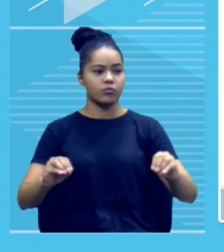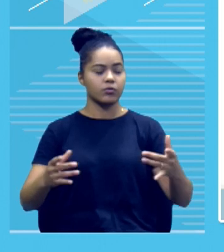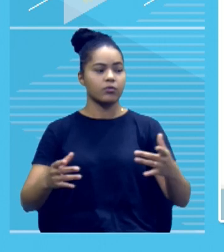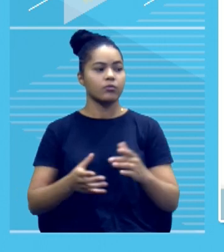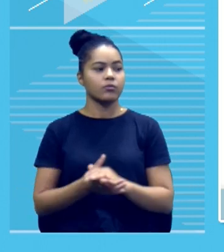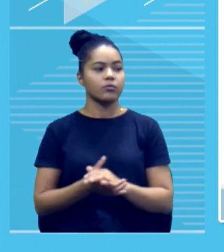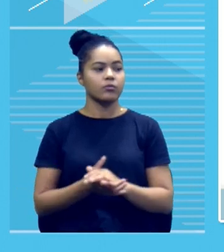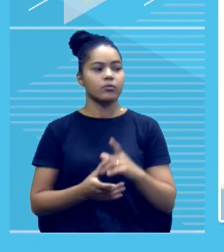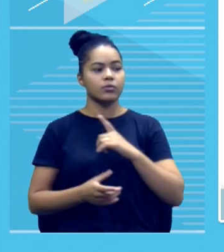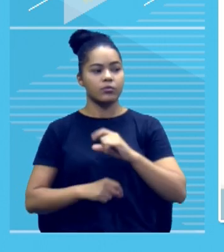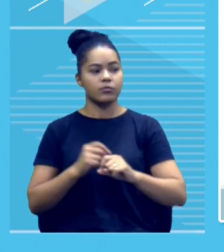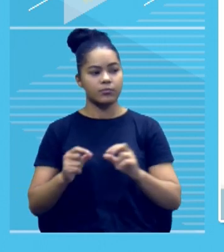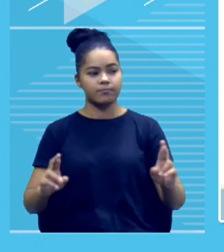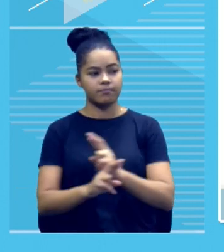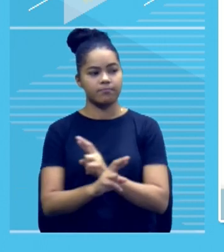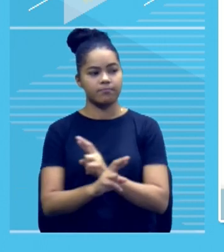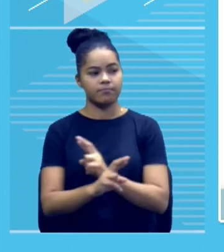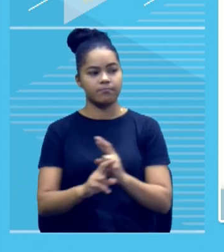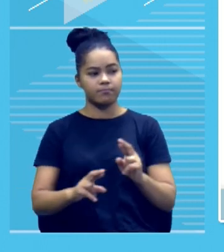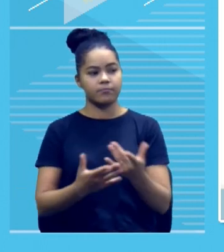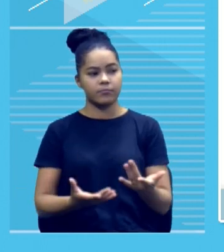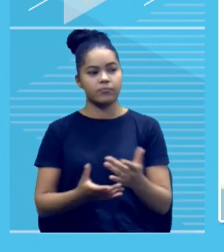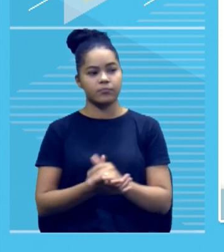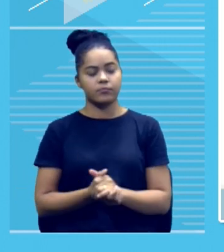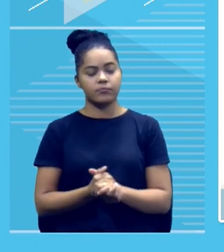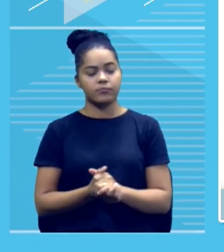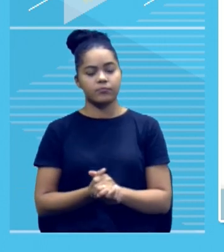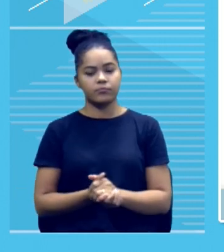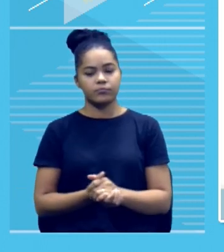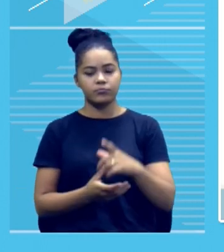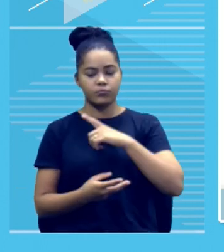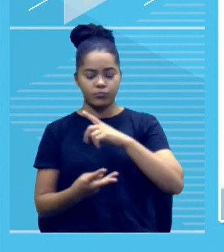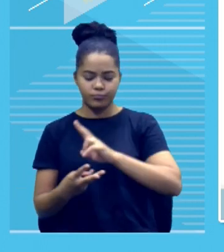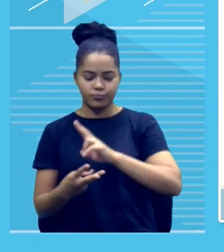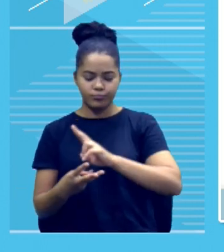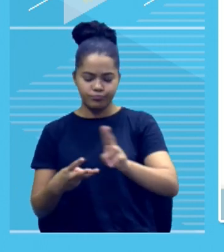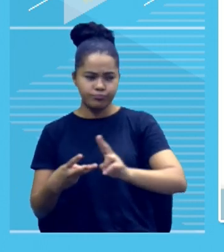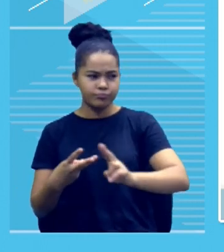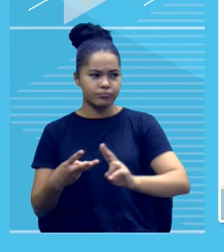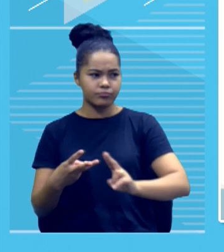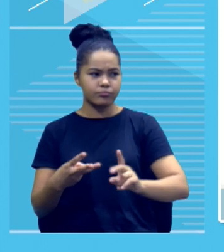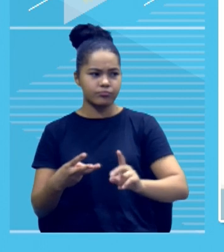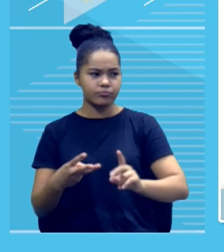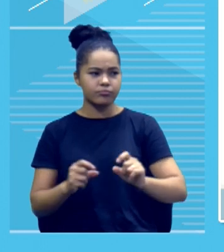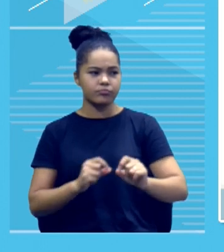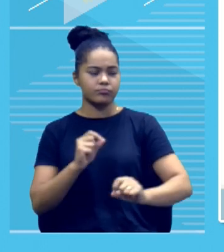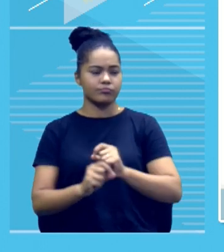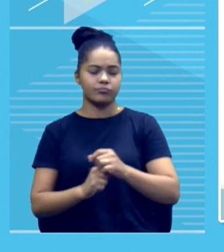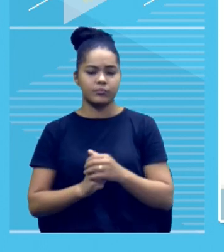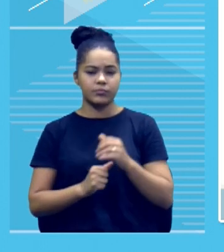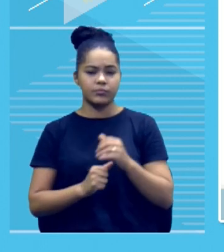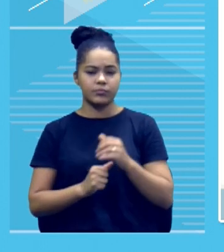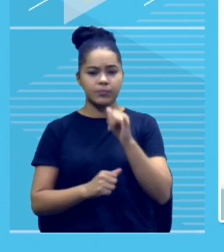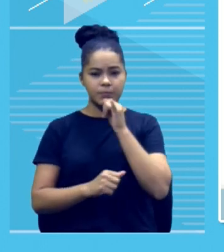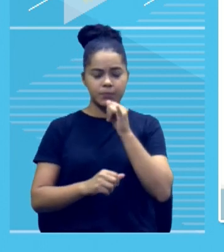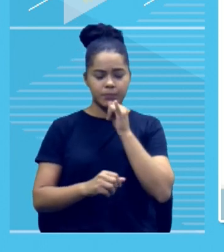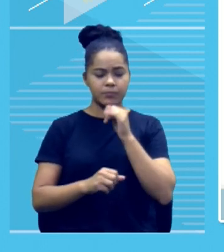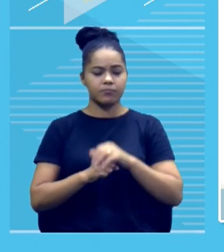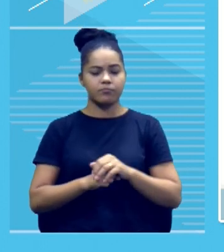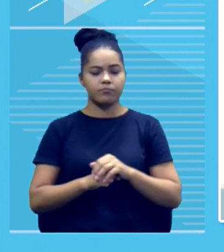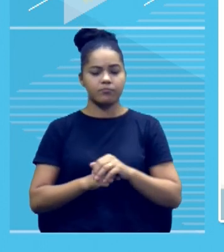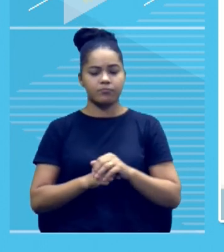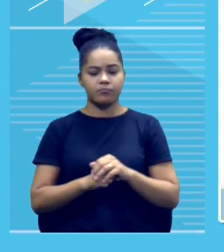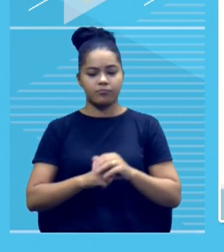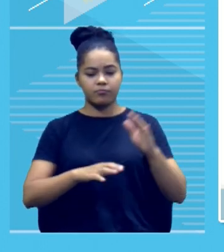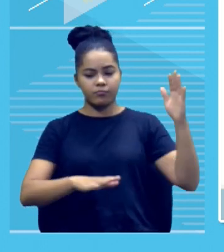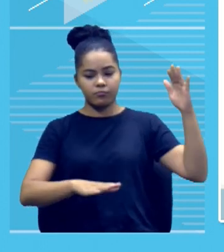ou enantiomorfos. O que é isso, professor? É justamente os desvios, pessoal. Se o desvio for para a